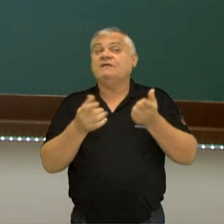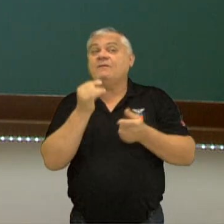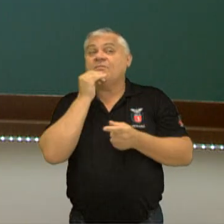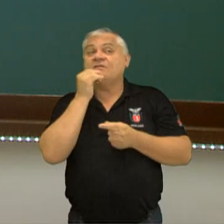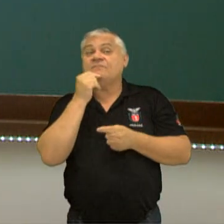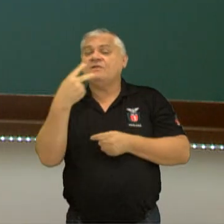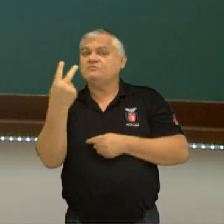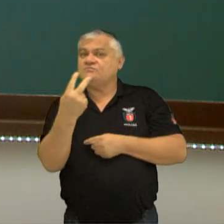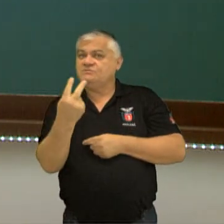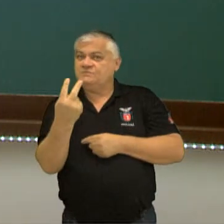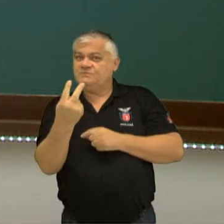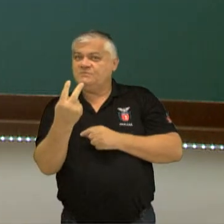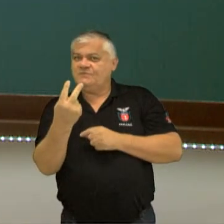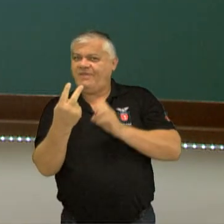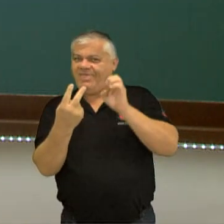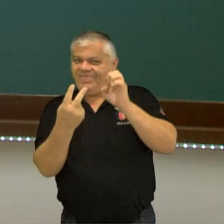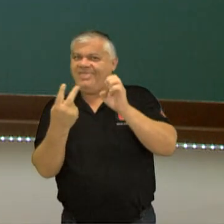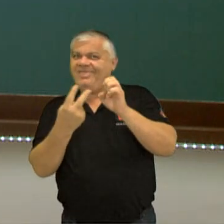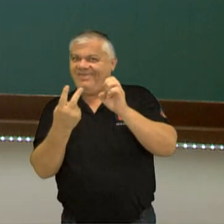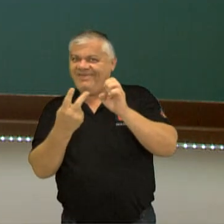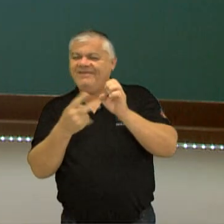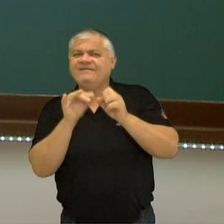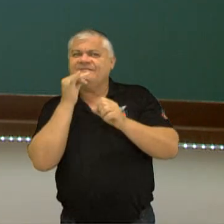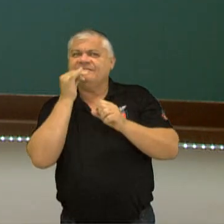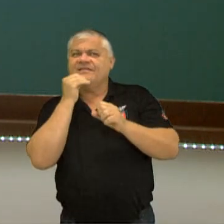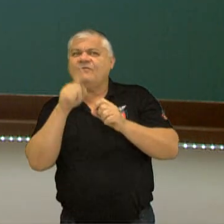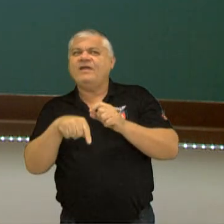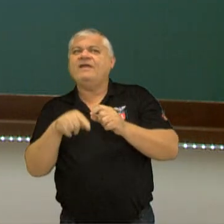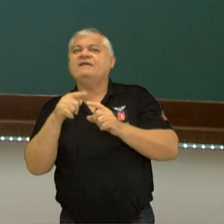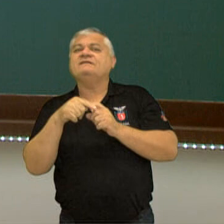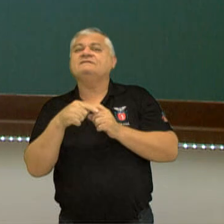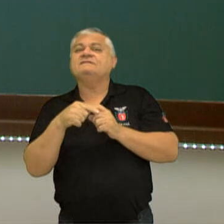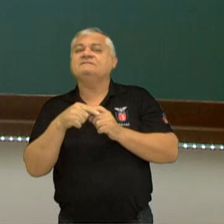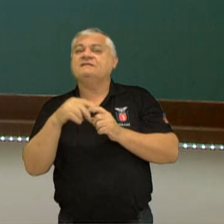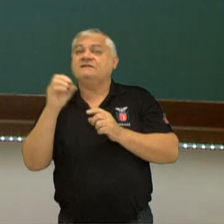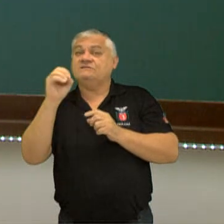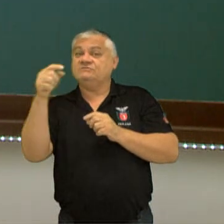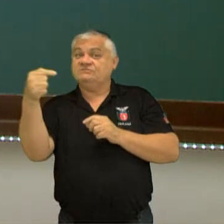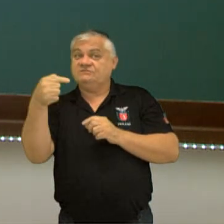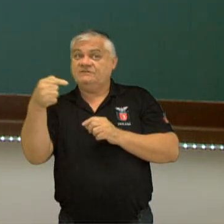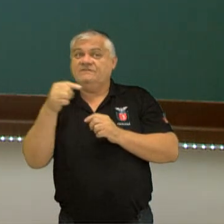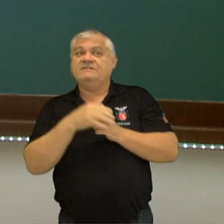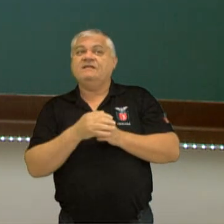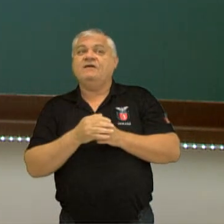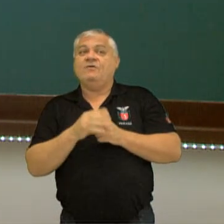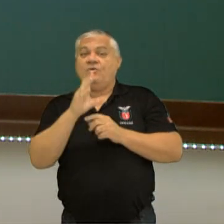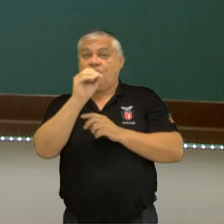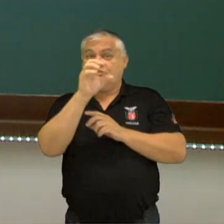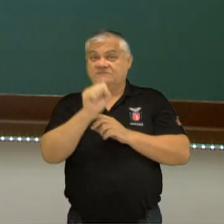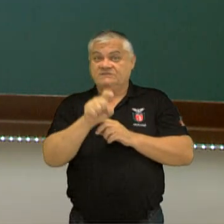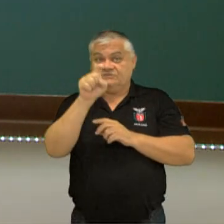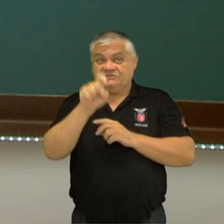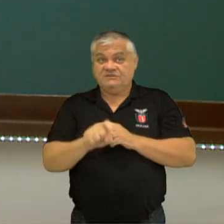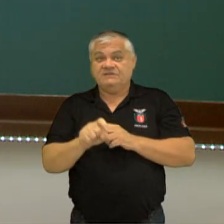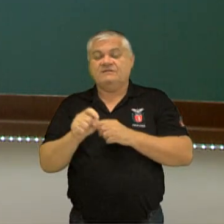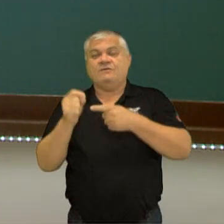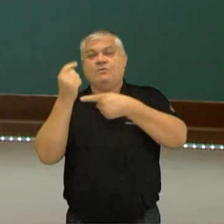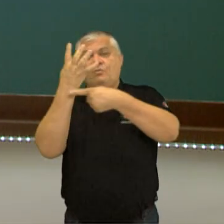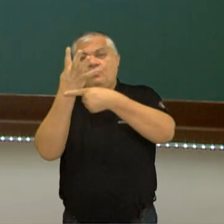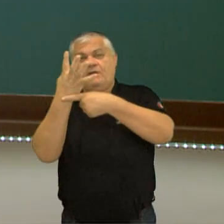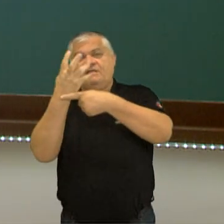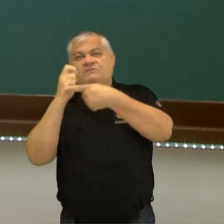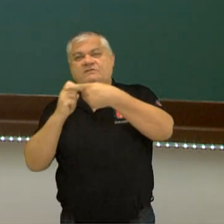está no segundo quadrante. No segundo quadrante, o valor do cosseno é negativo, então cosseno de x vale